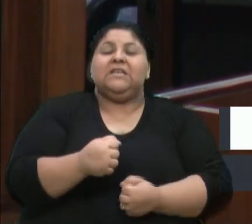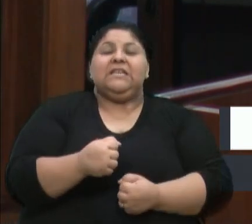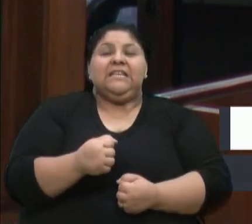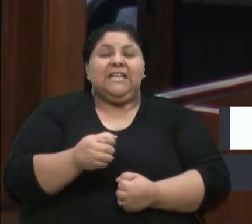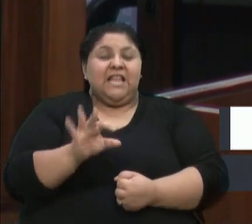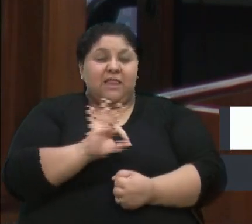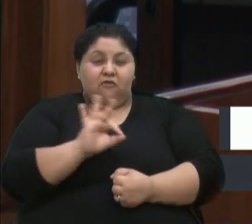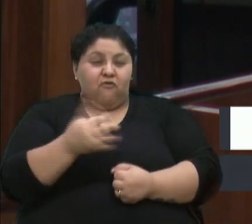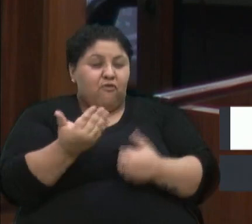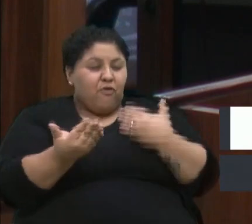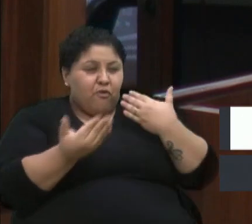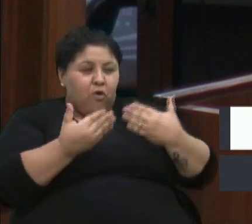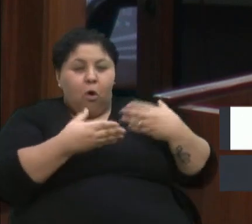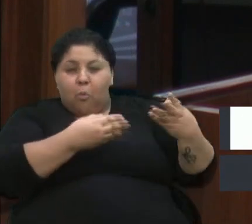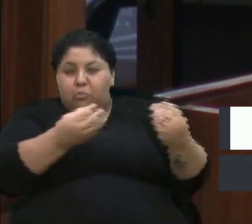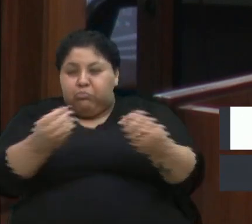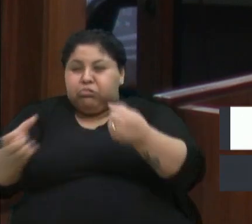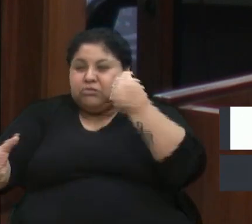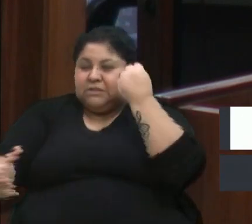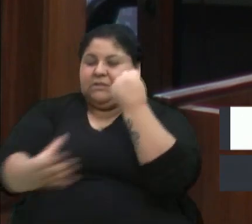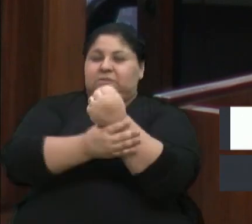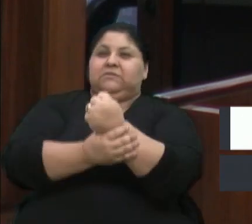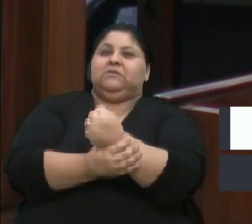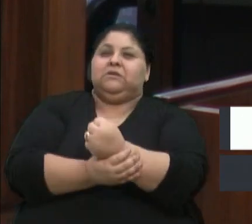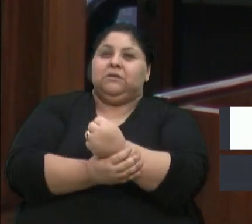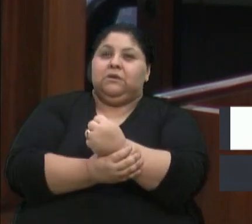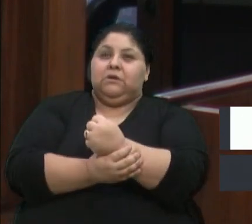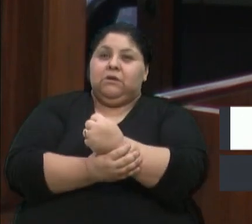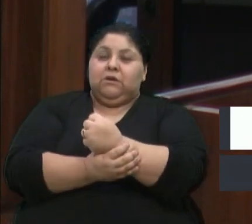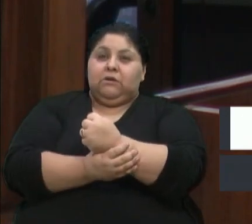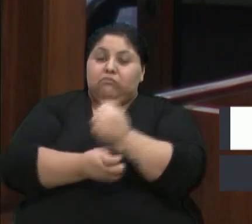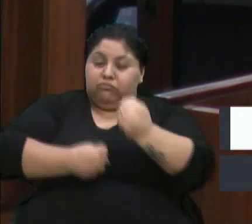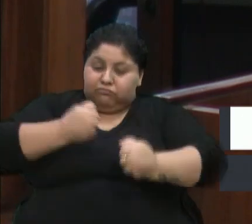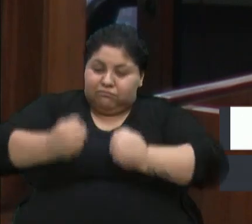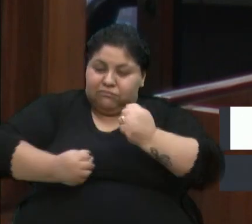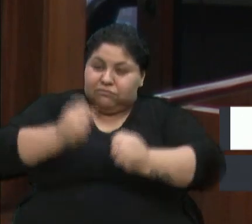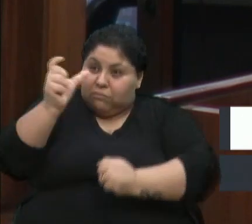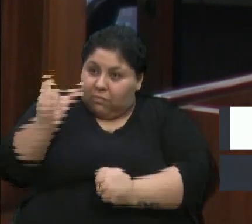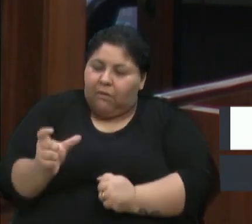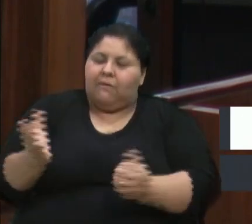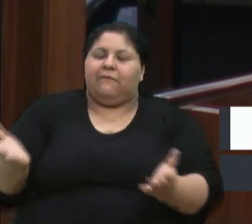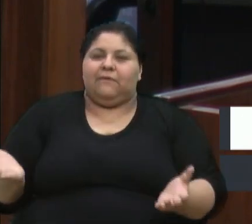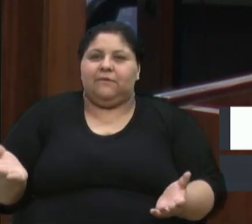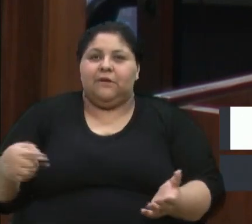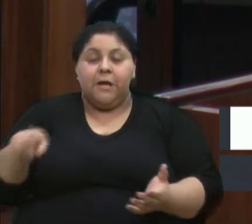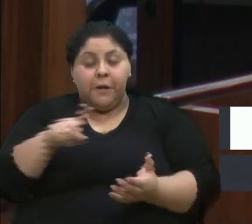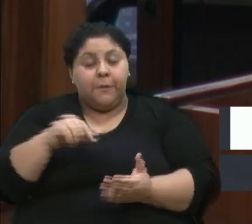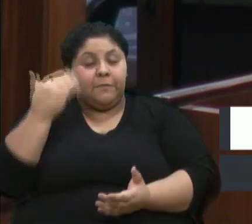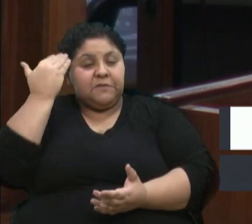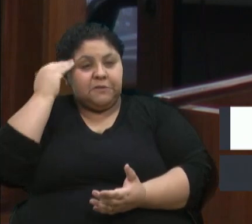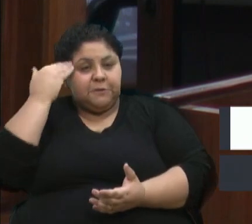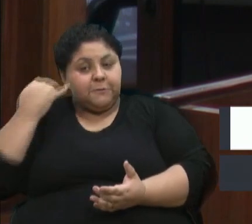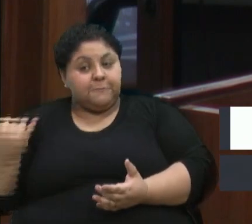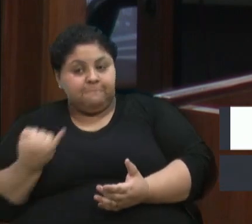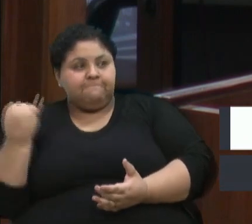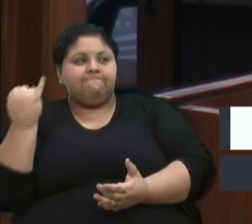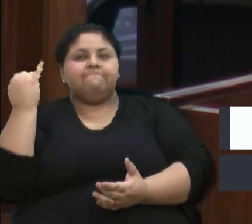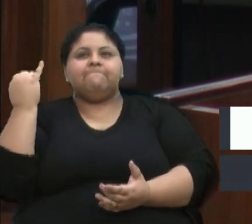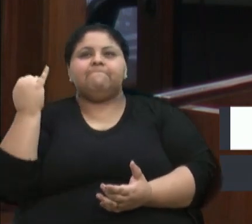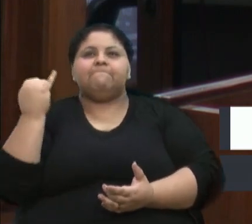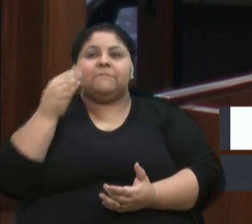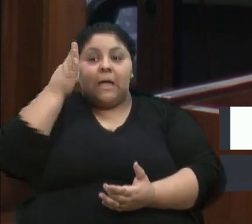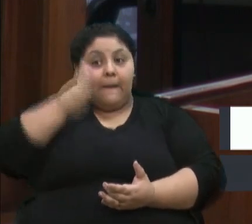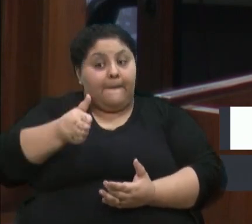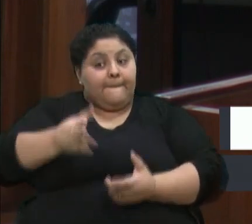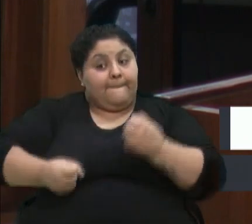nenhuma, muita segurança para os corredores. E para a gente entender a importância disso, a meia